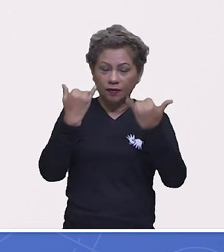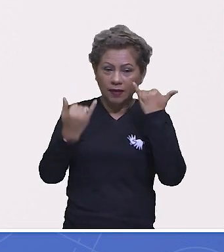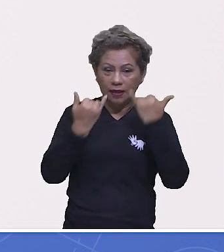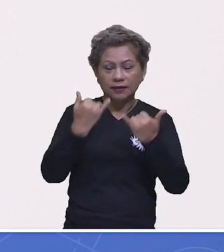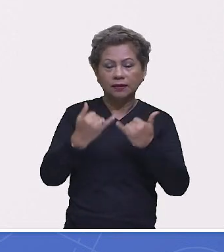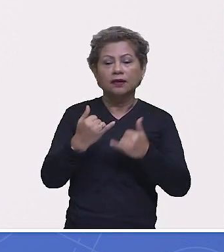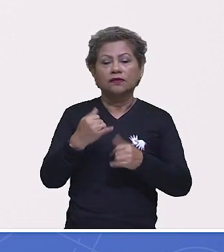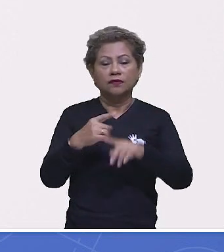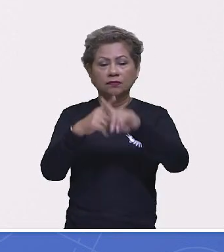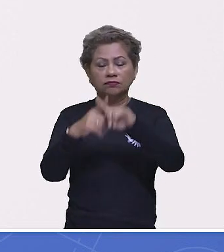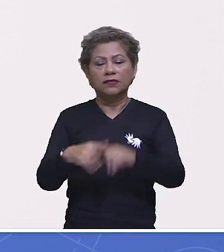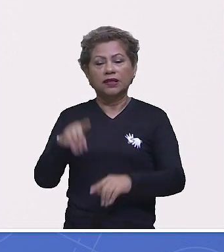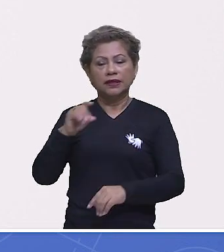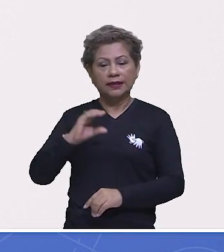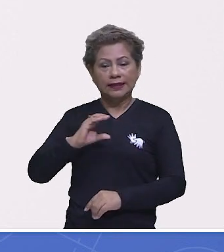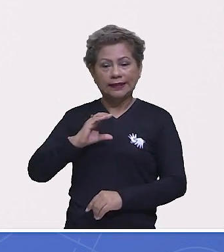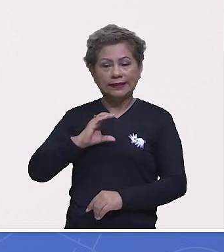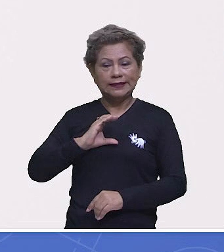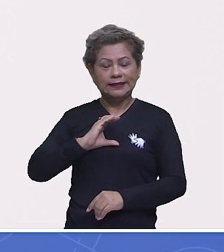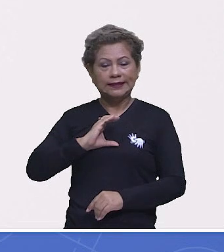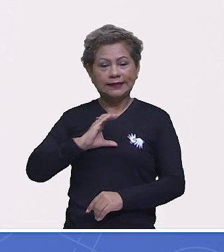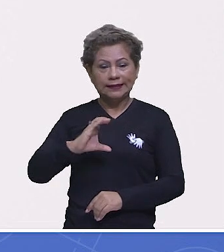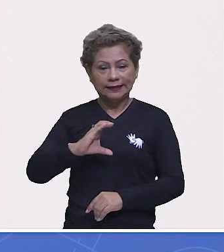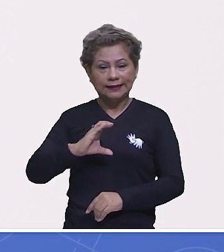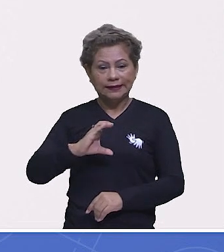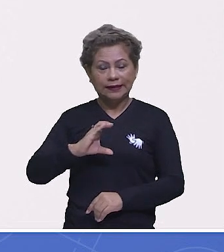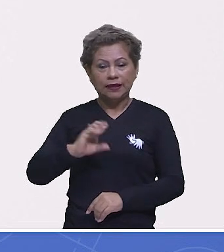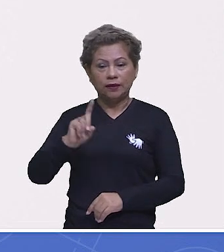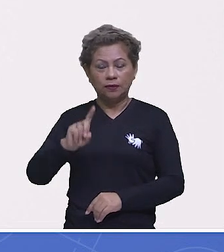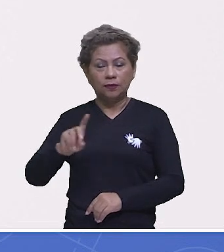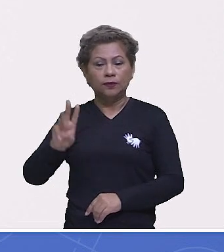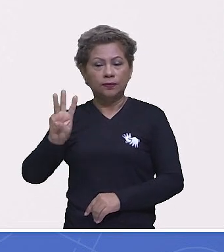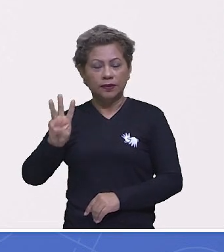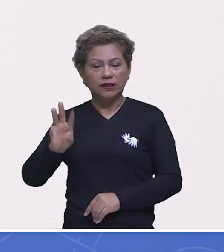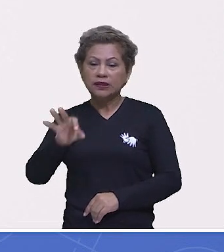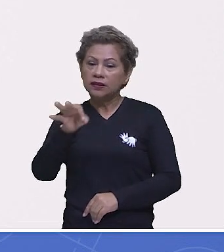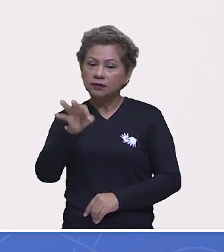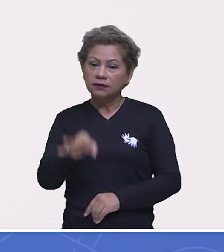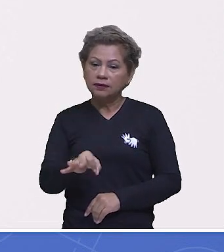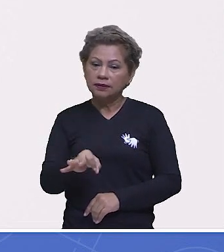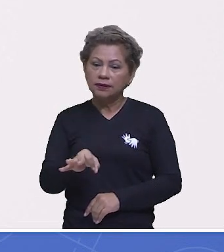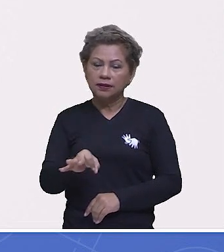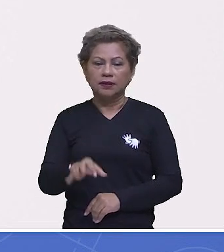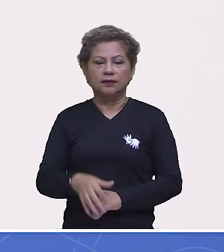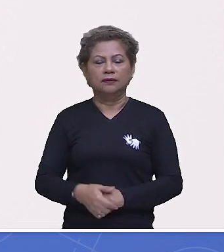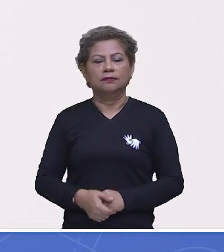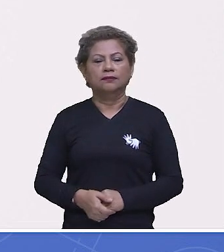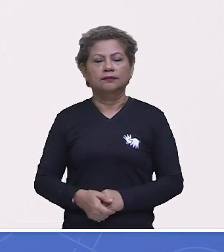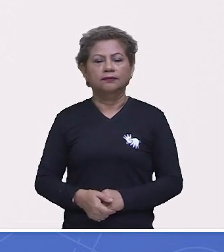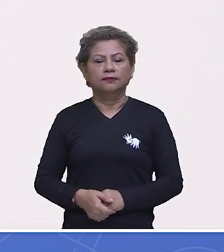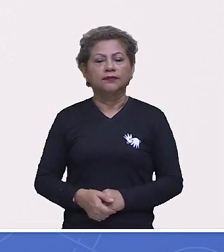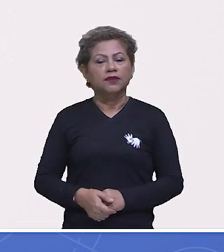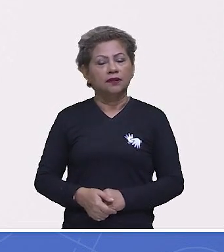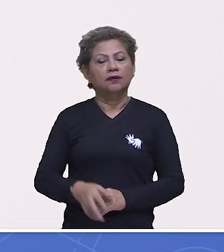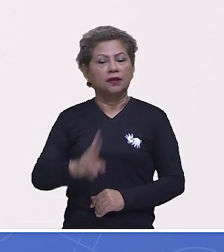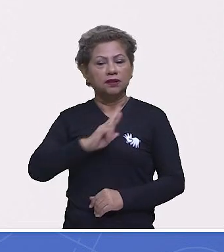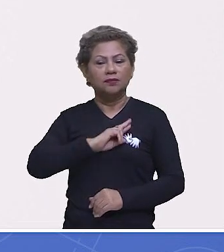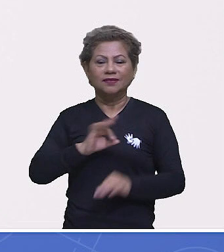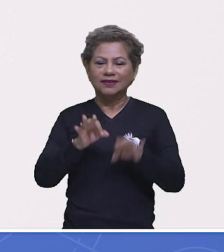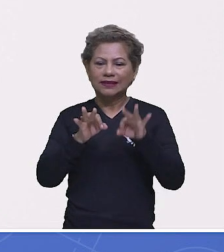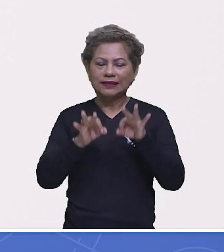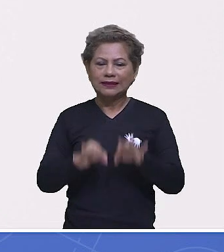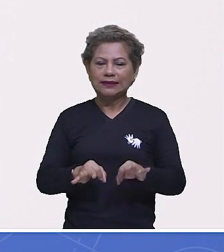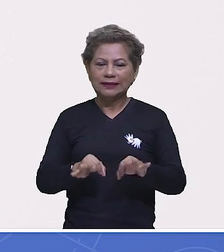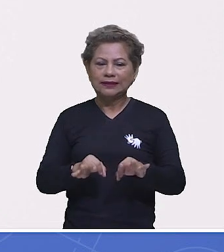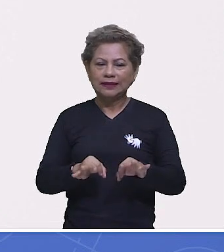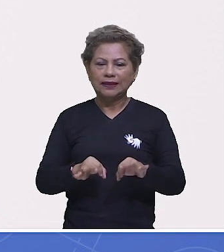as afirmativas 1 e 3 estão corretas? Acertou. ok? A resposta correta para essa